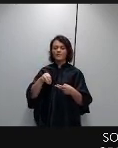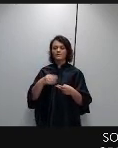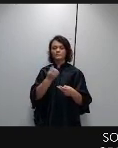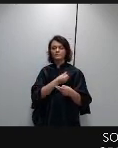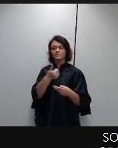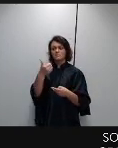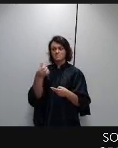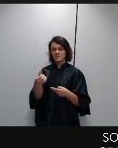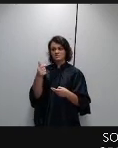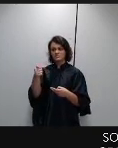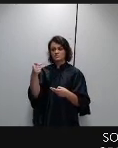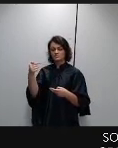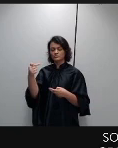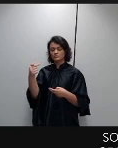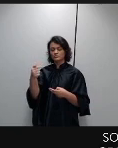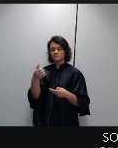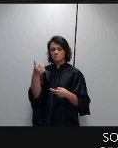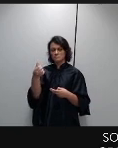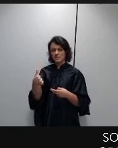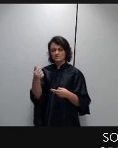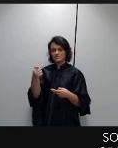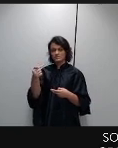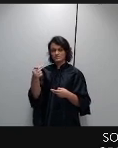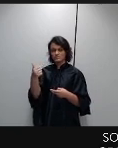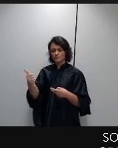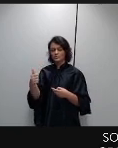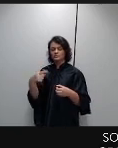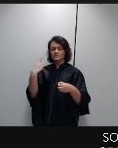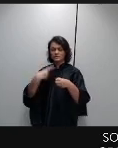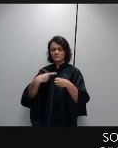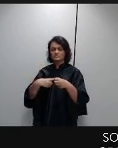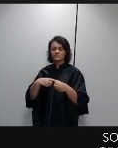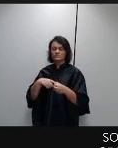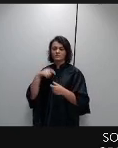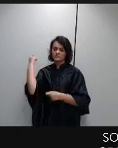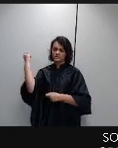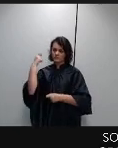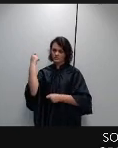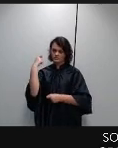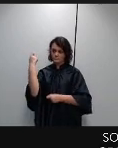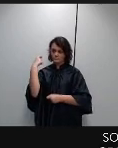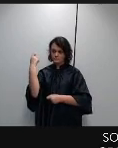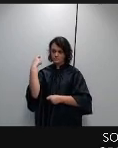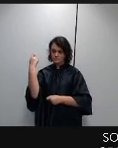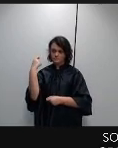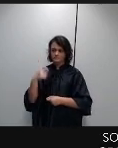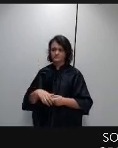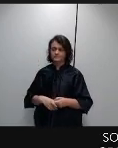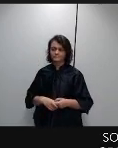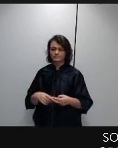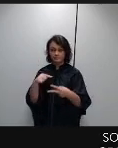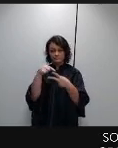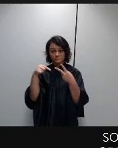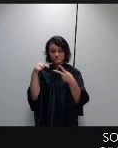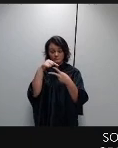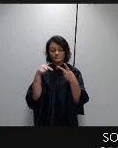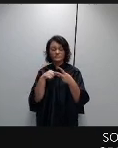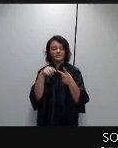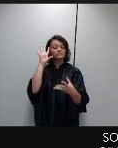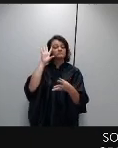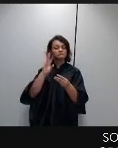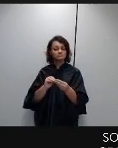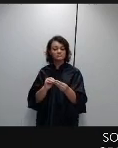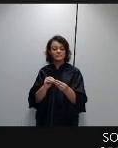do Rio Grande do Sul no caso em ambas as situações reconhecendo a